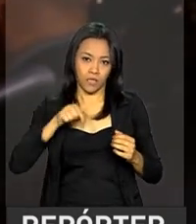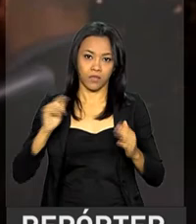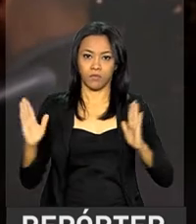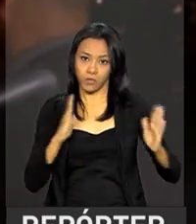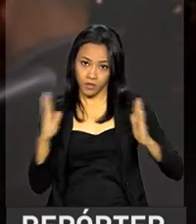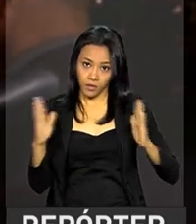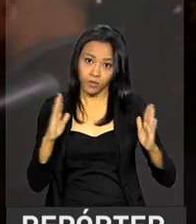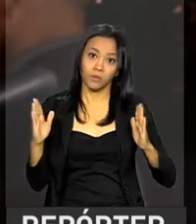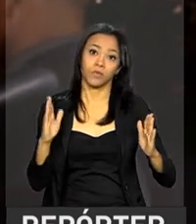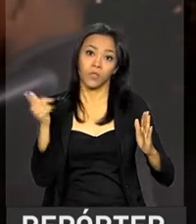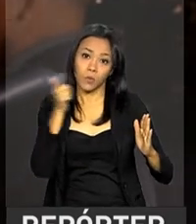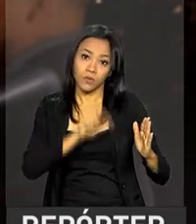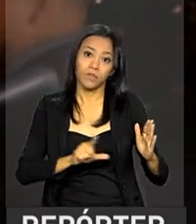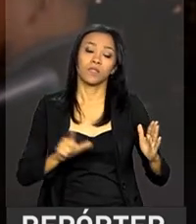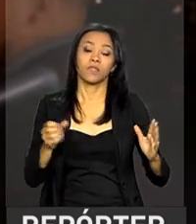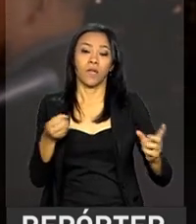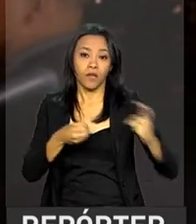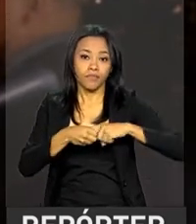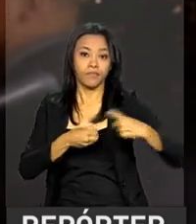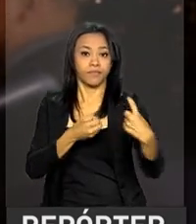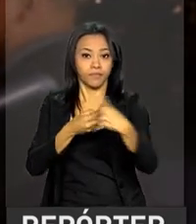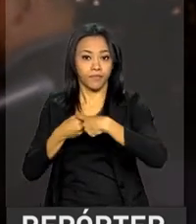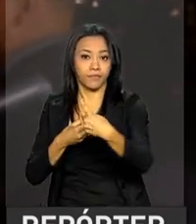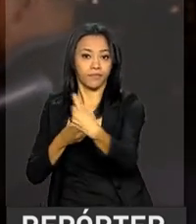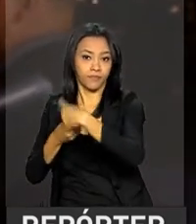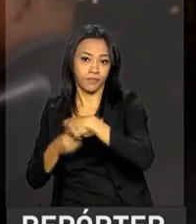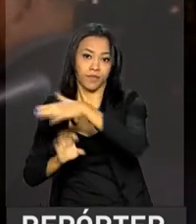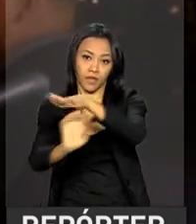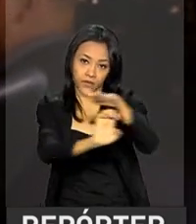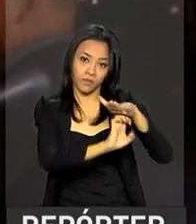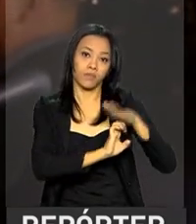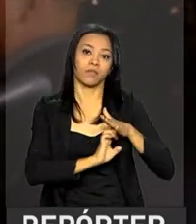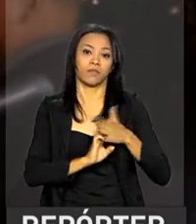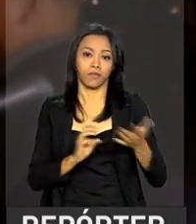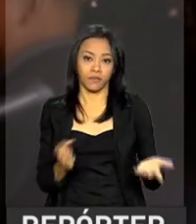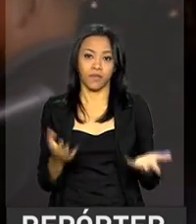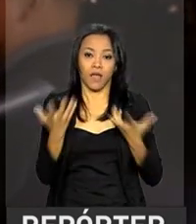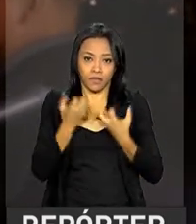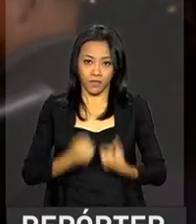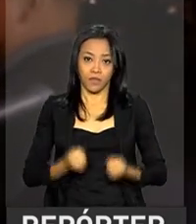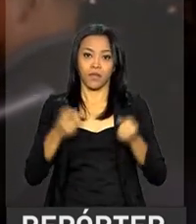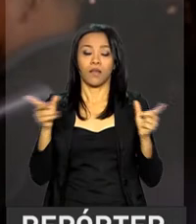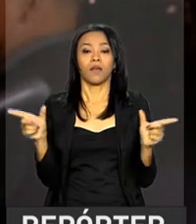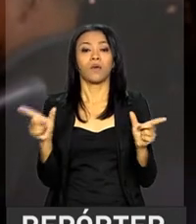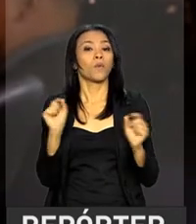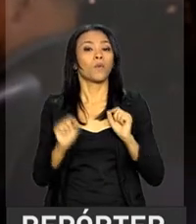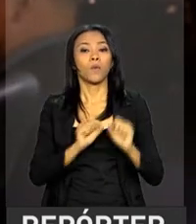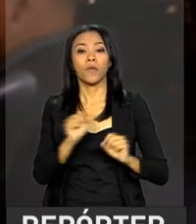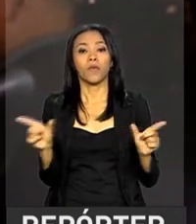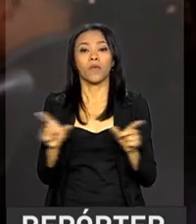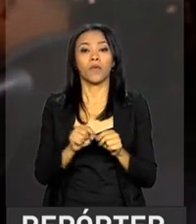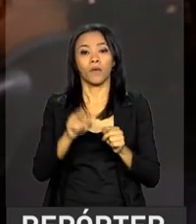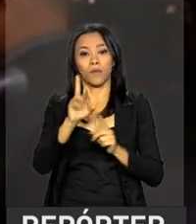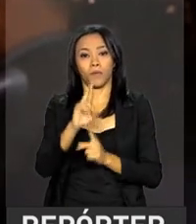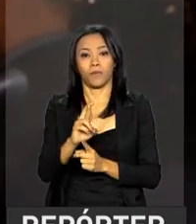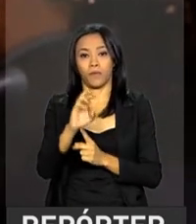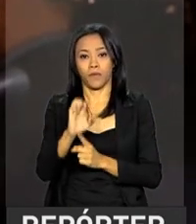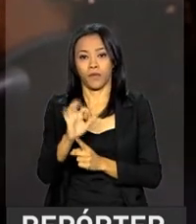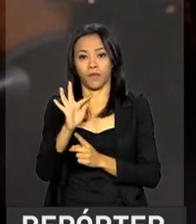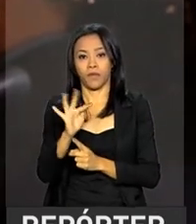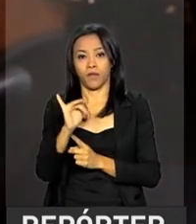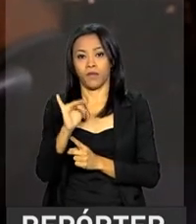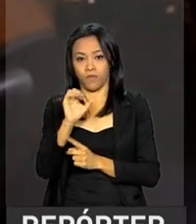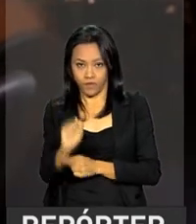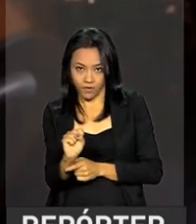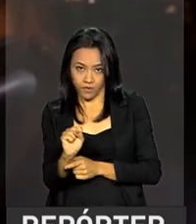consigam fazer a adesão adequada ao projeto do refício. Além do mais, tratamos também